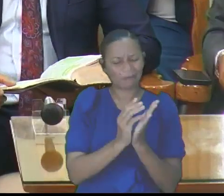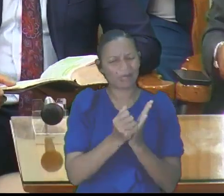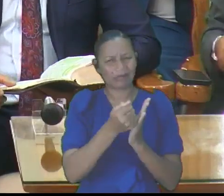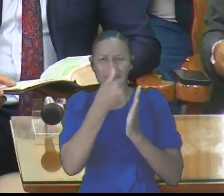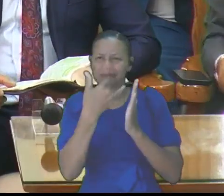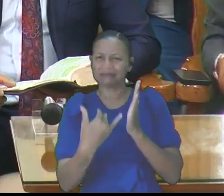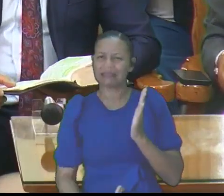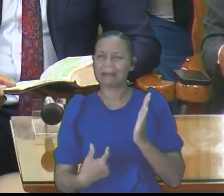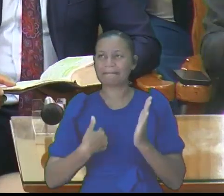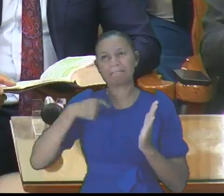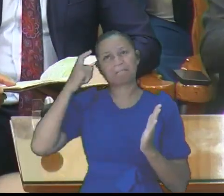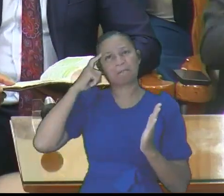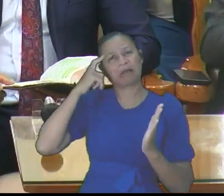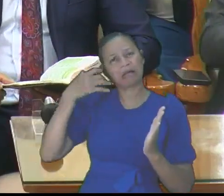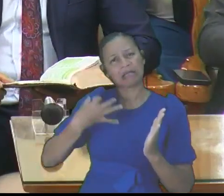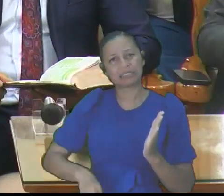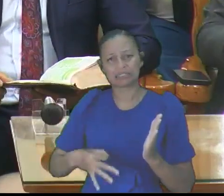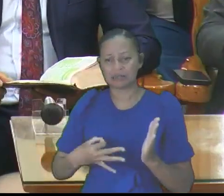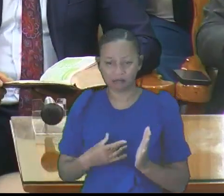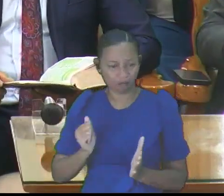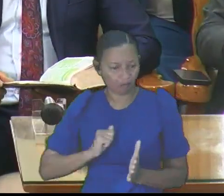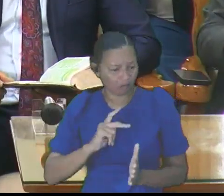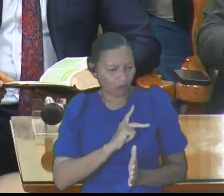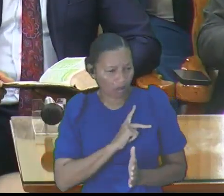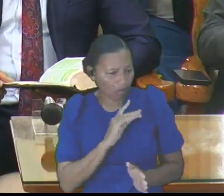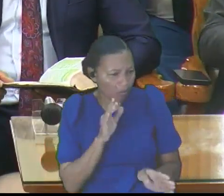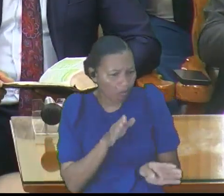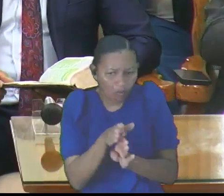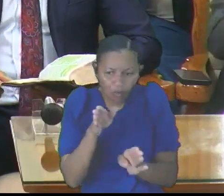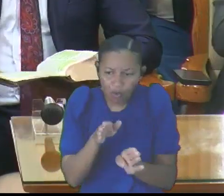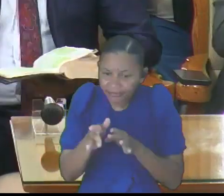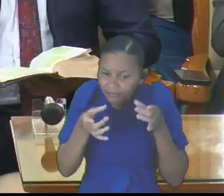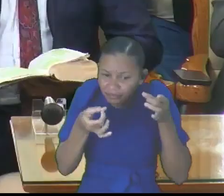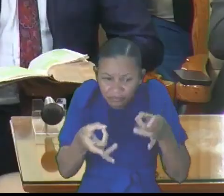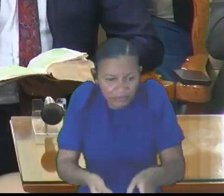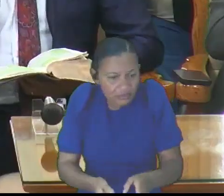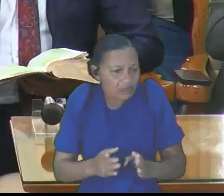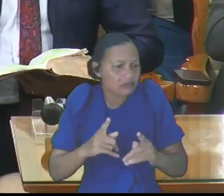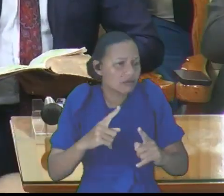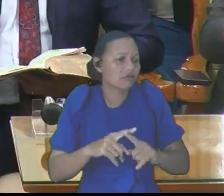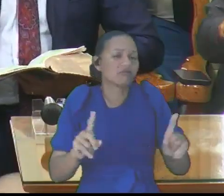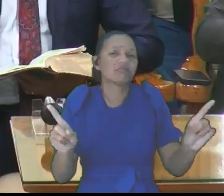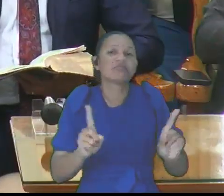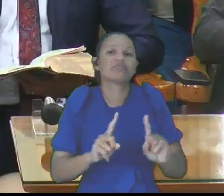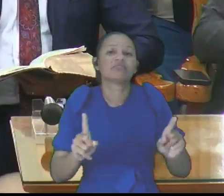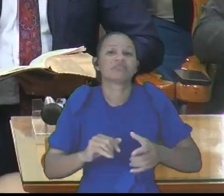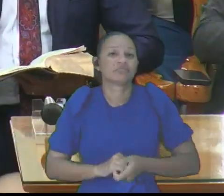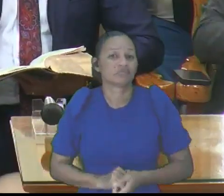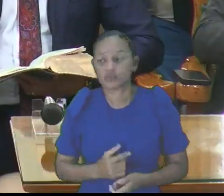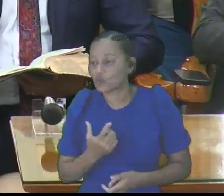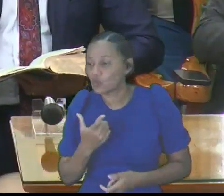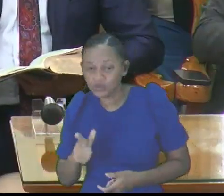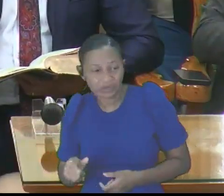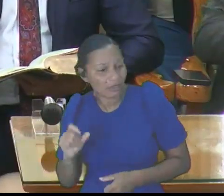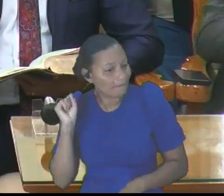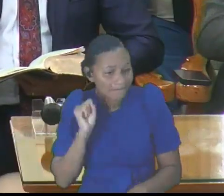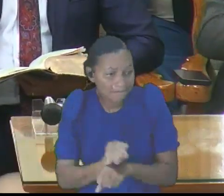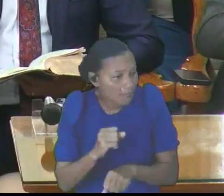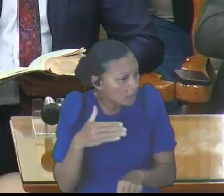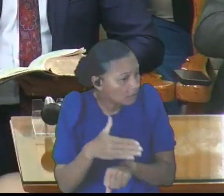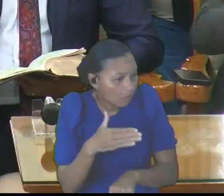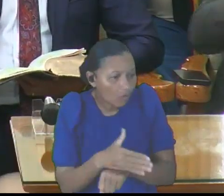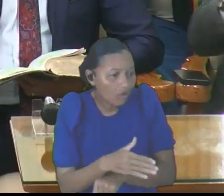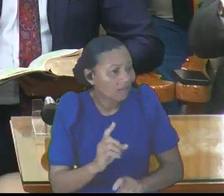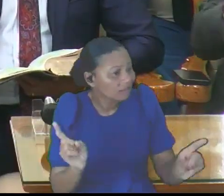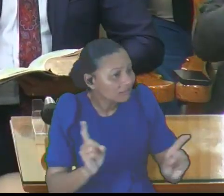certos. O apóstolo disse: não deixando a nossa congregação. Tem outra versão que diz: não deixando de